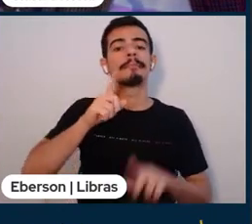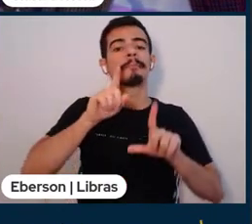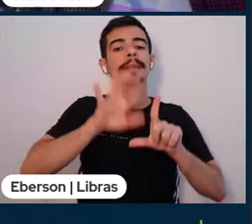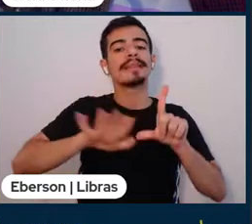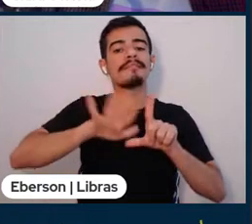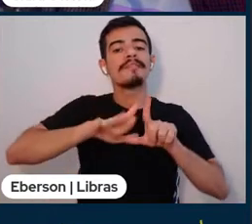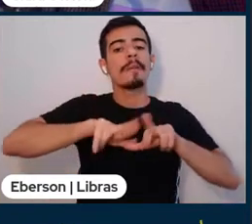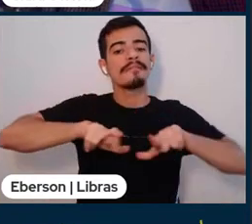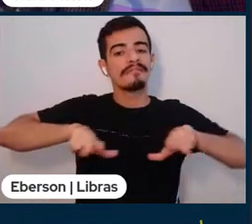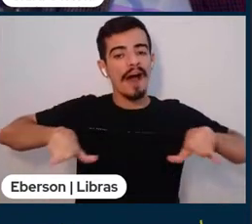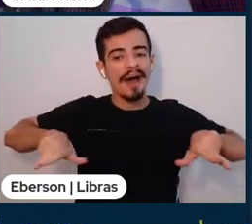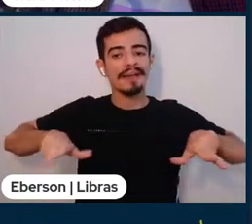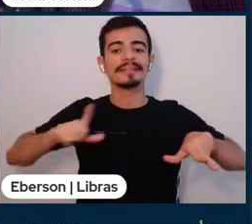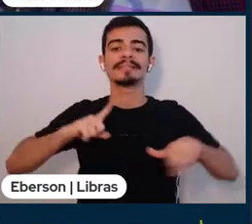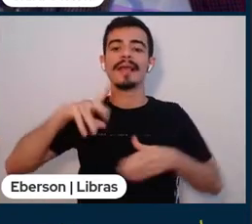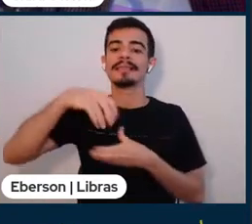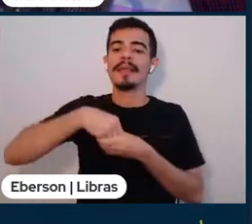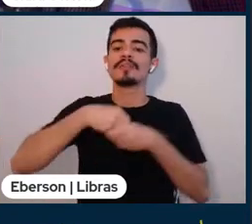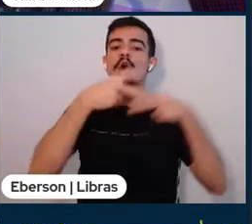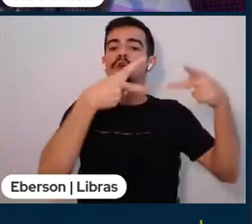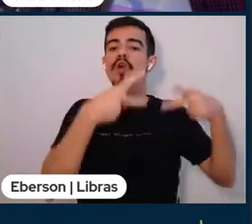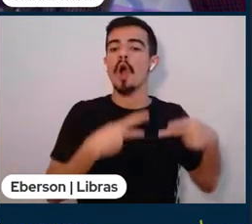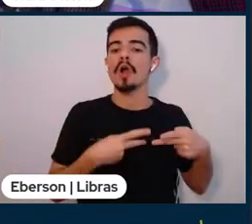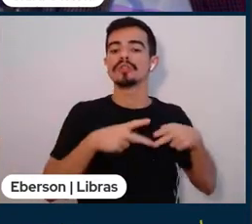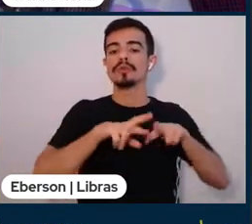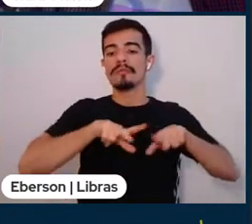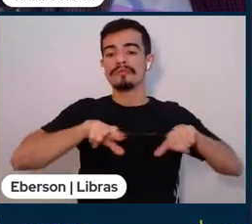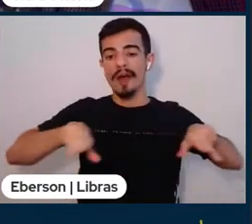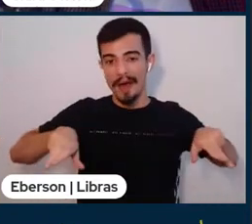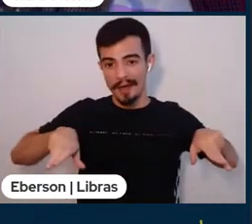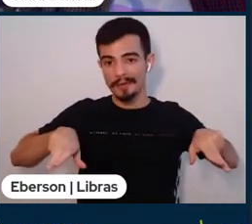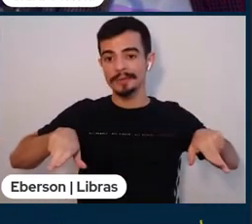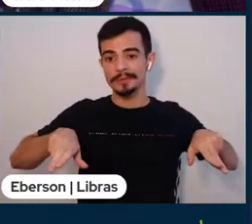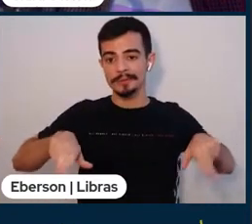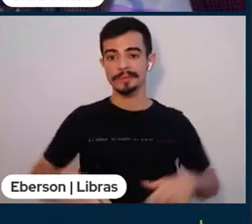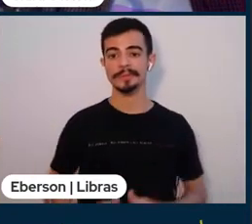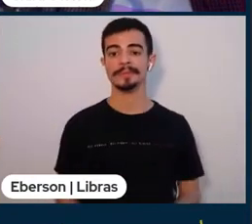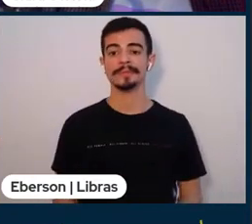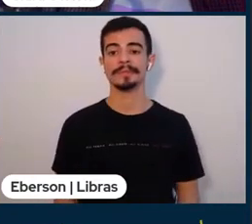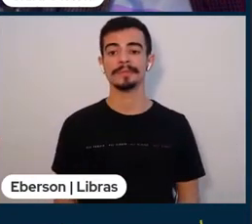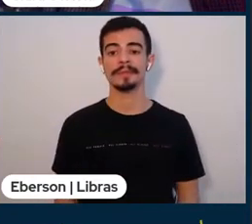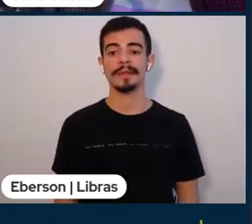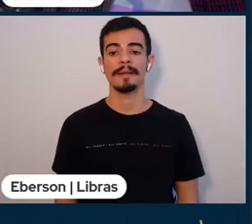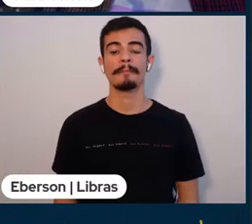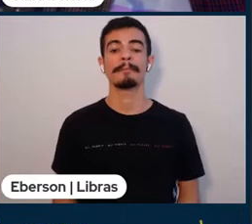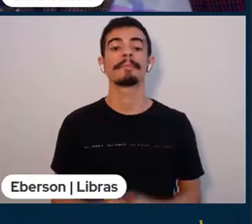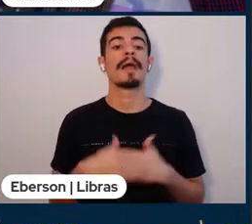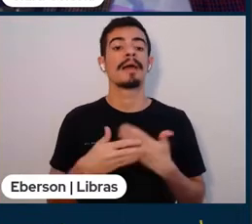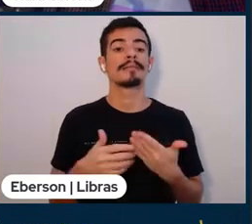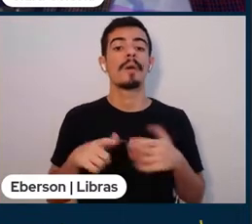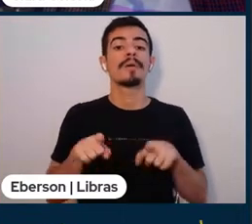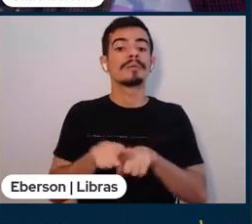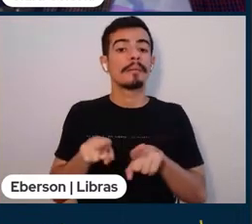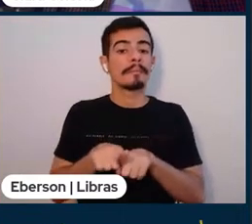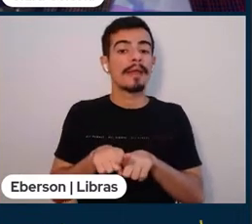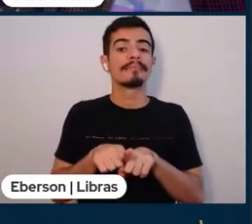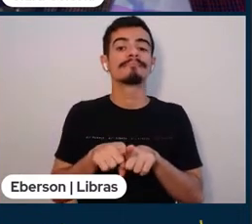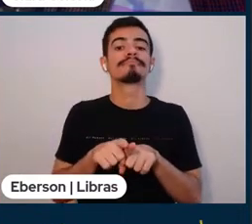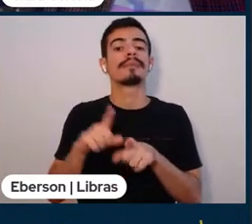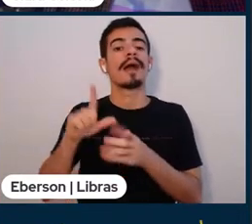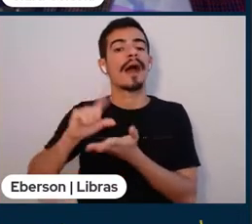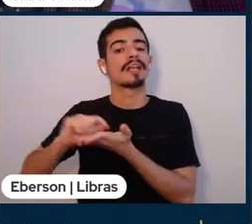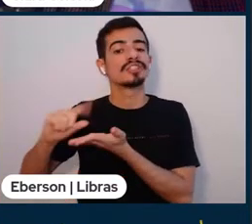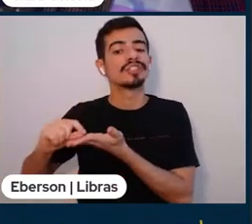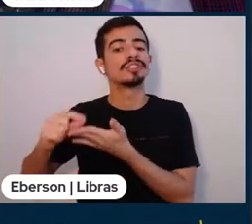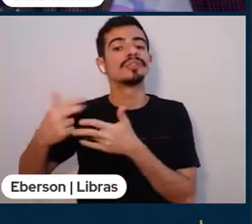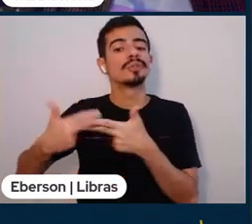GitHub, no Kaggle, às vezes é o mesmo código, então fica um linkado com o outro. Aí tem um artigo no Medium, então você fica mais visível, né?